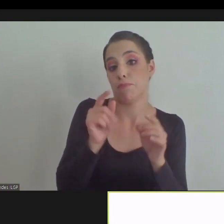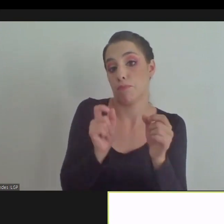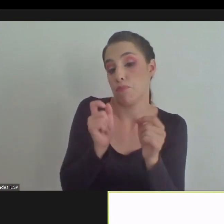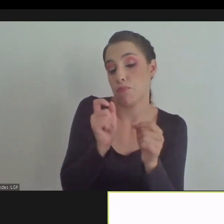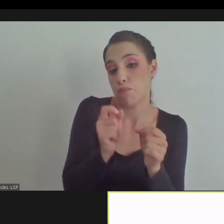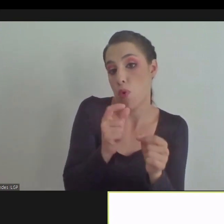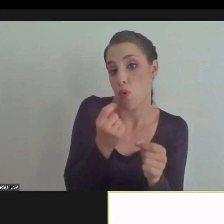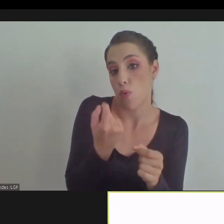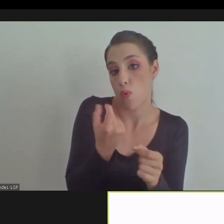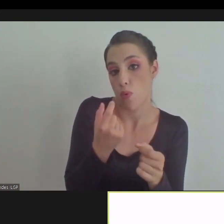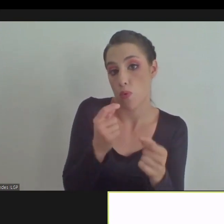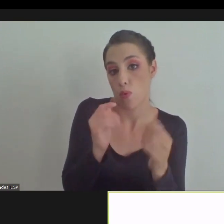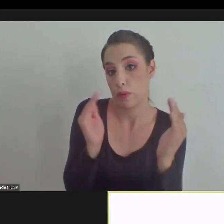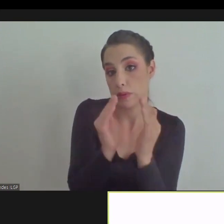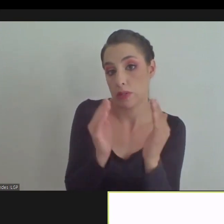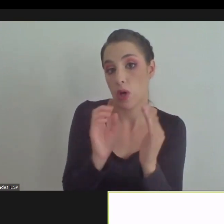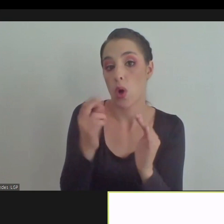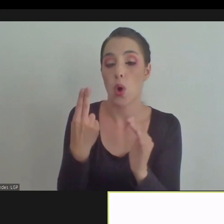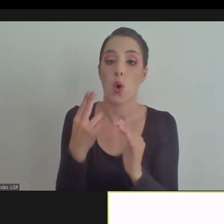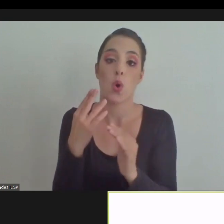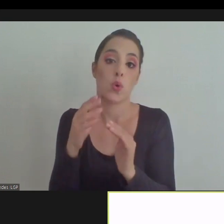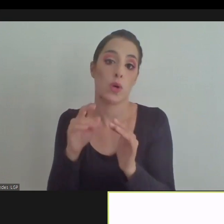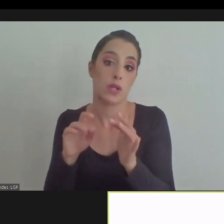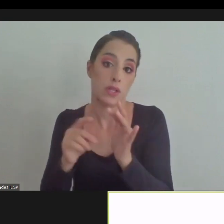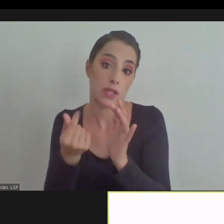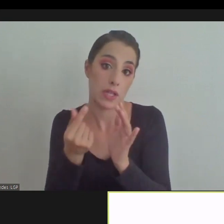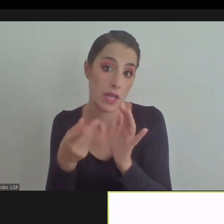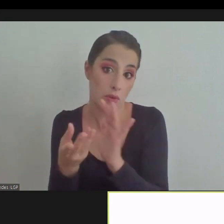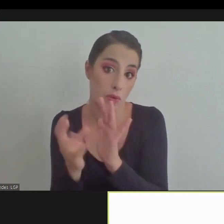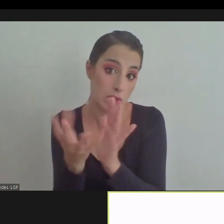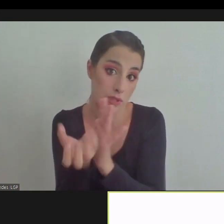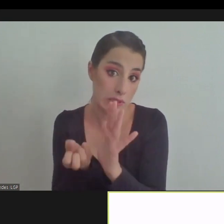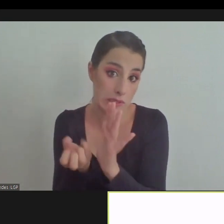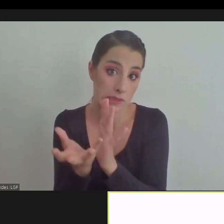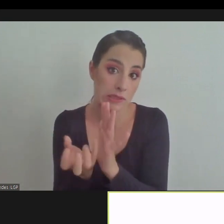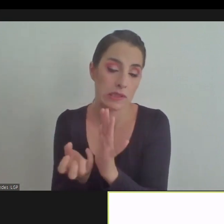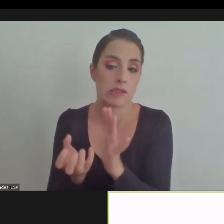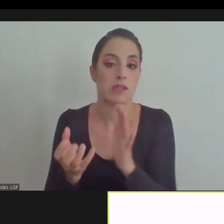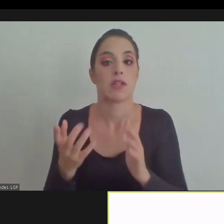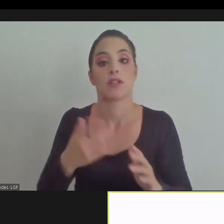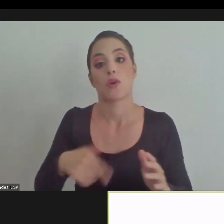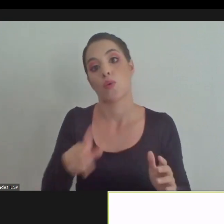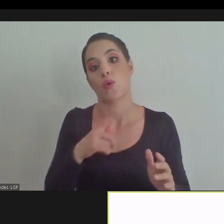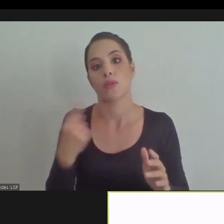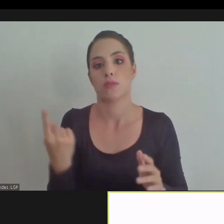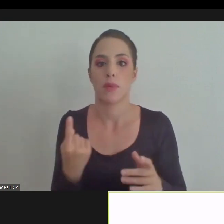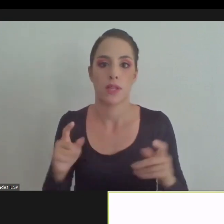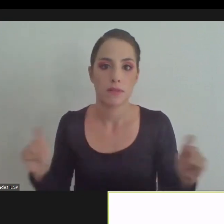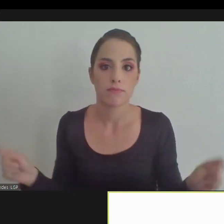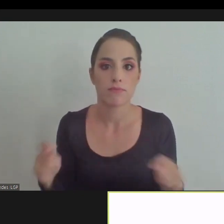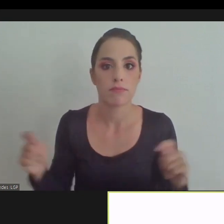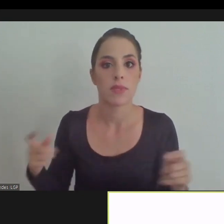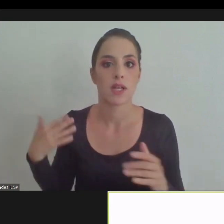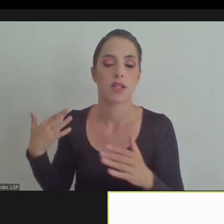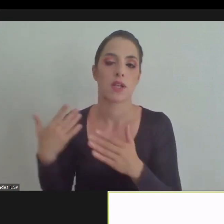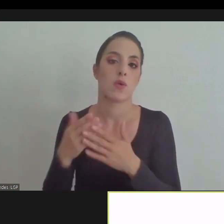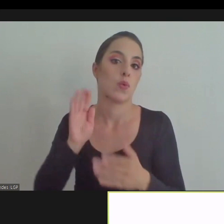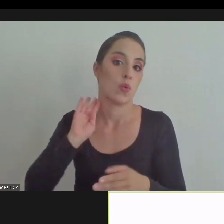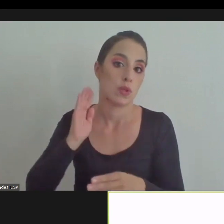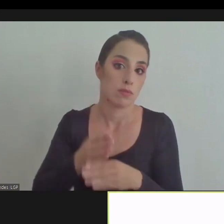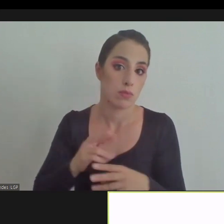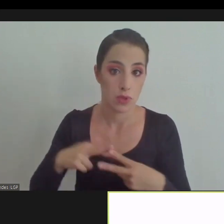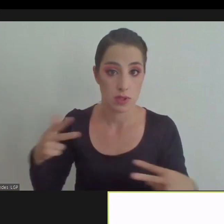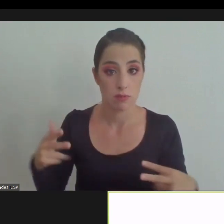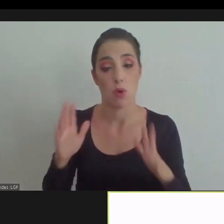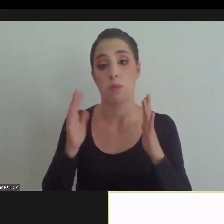como supostas burlas. Então, tínhamos o desafio também de divulgar até ao último munícipe que não mais precisava